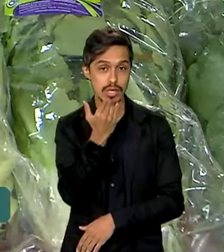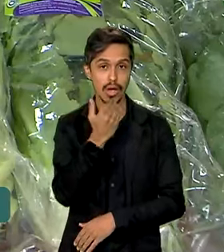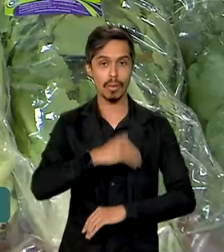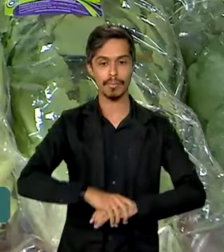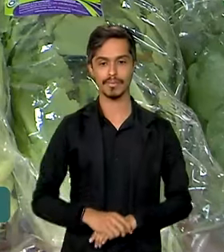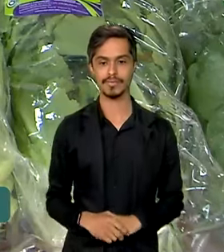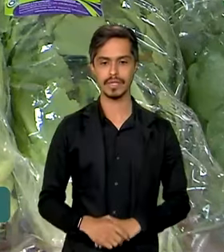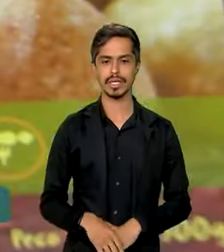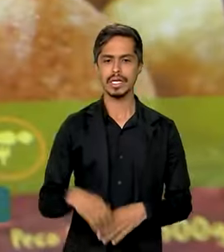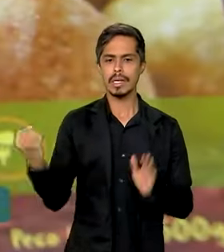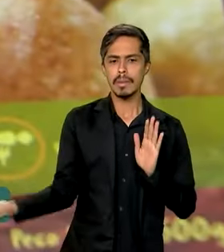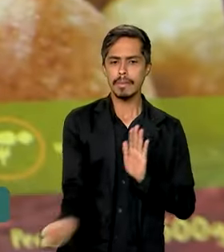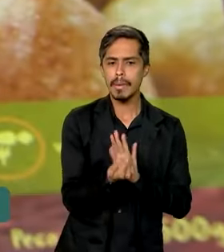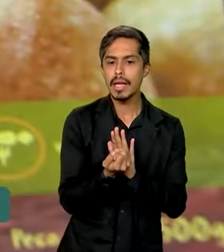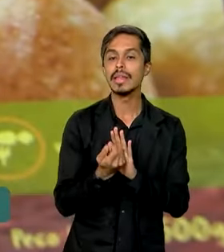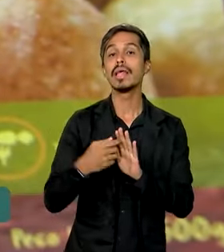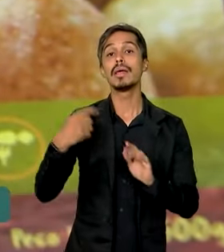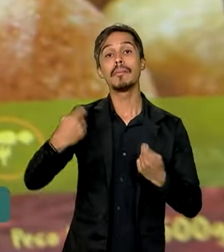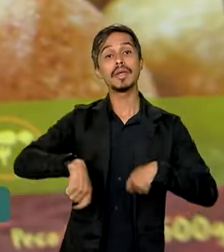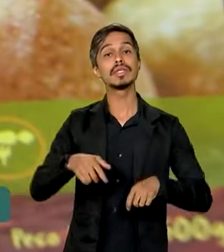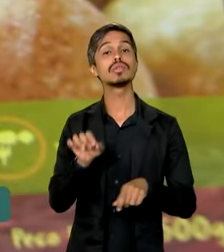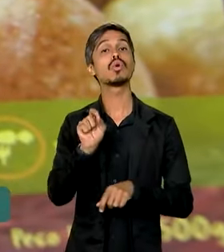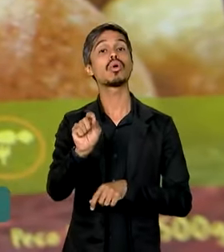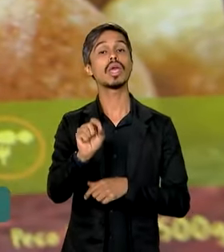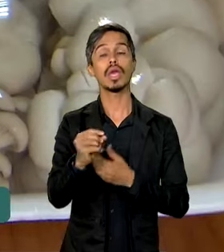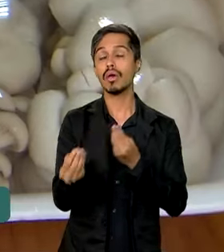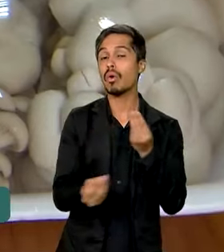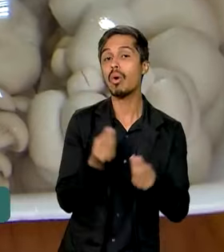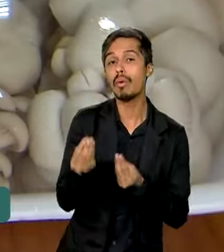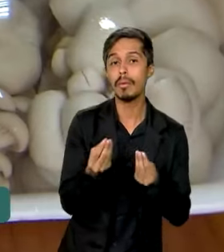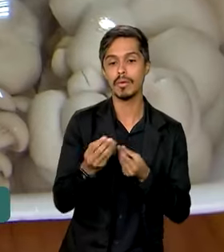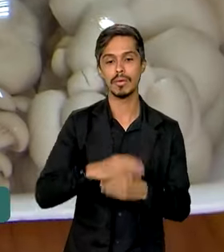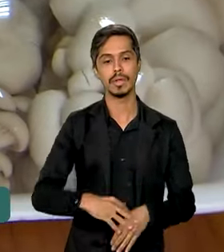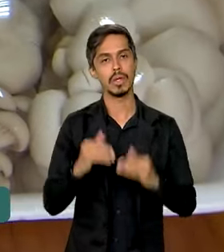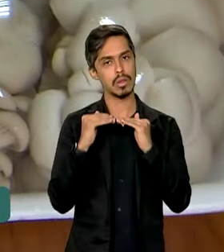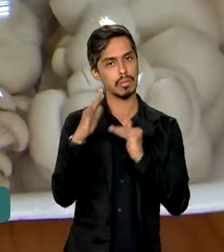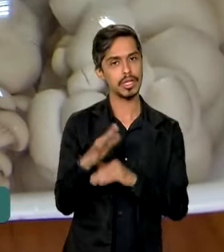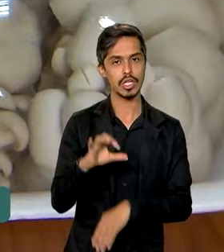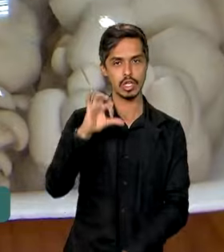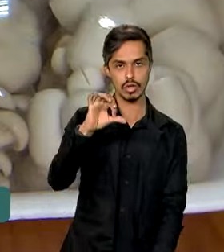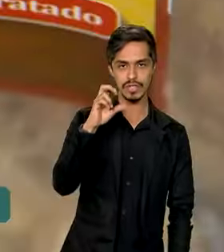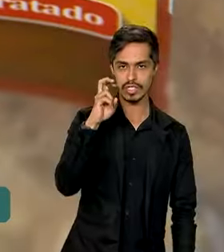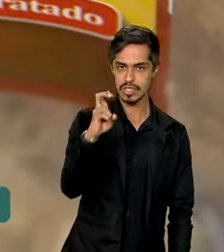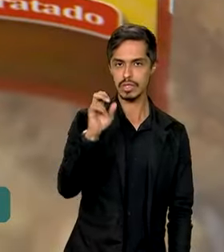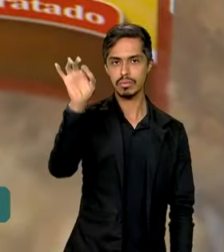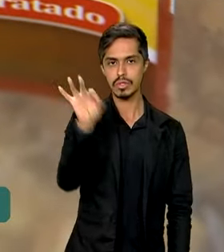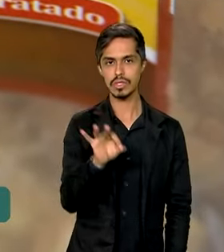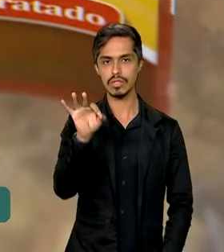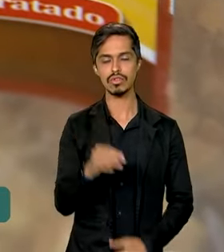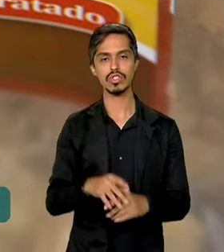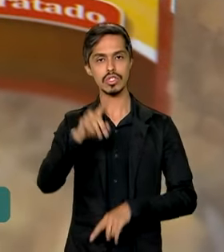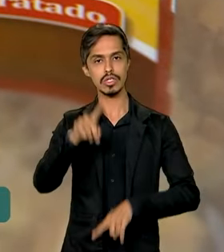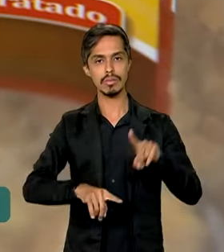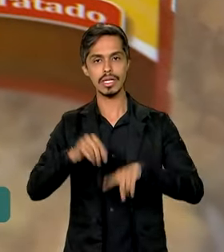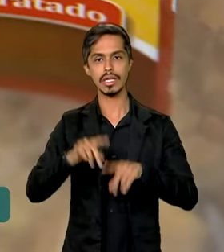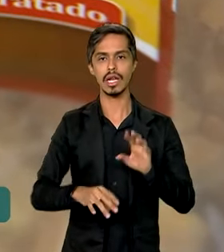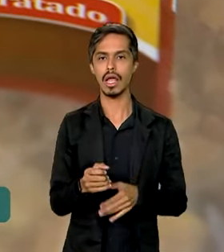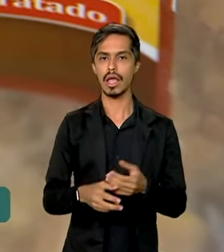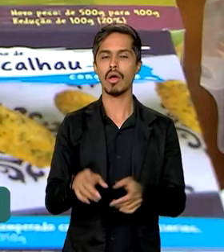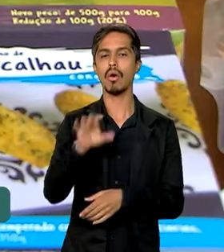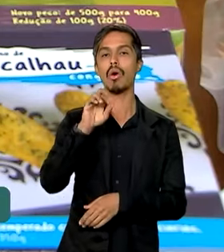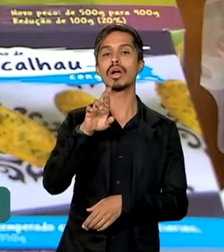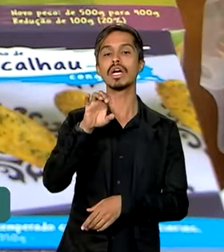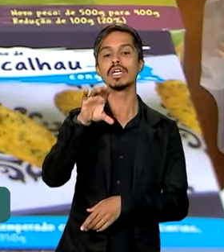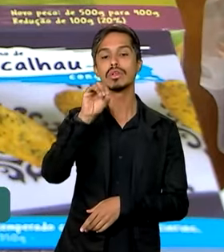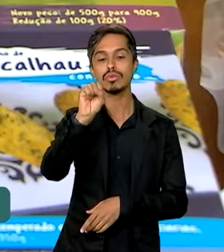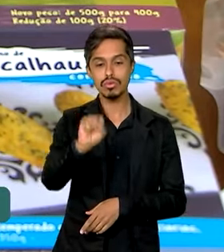vendido como orgânico, é obrigatório que o produtor apresente, no mínimo, 95% de ingredientes orgânicos na